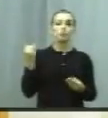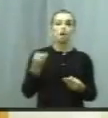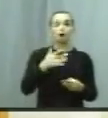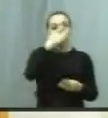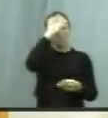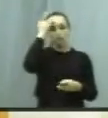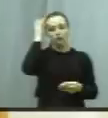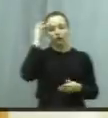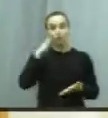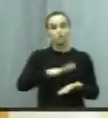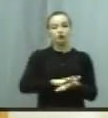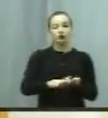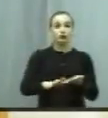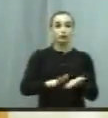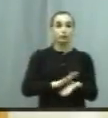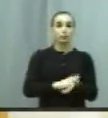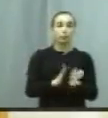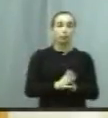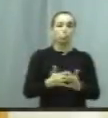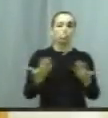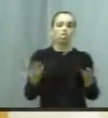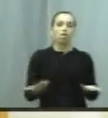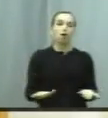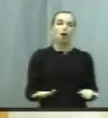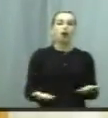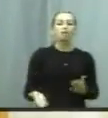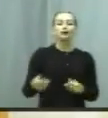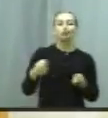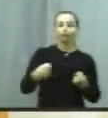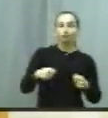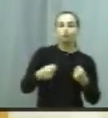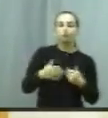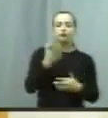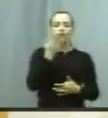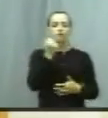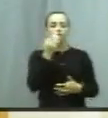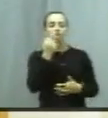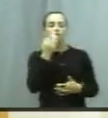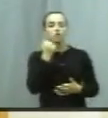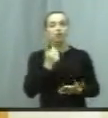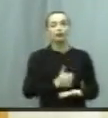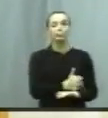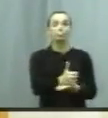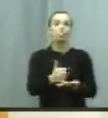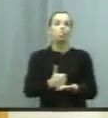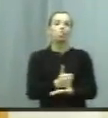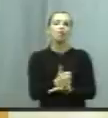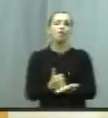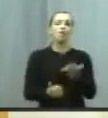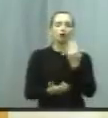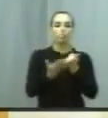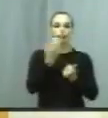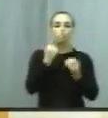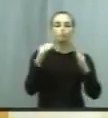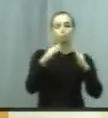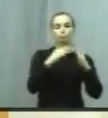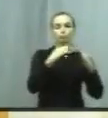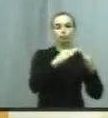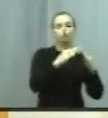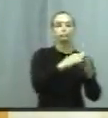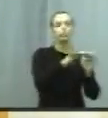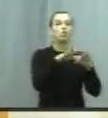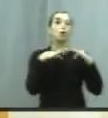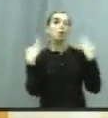muitas vezes desse alimento pra poder ter a refeição básica na sua casa ou seja são famílias